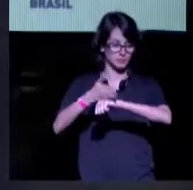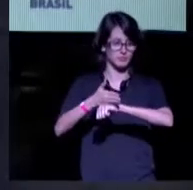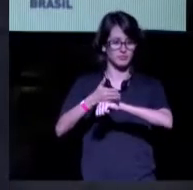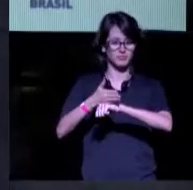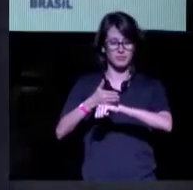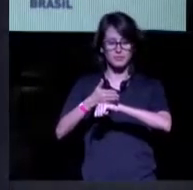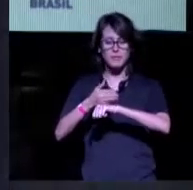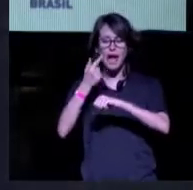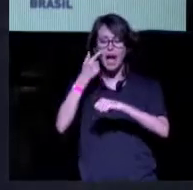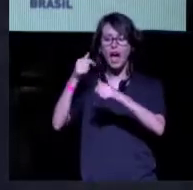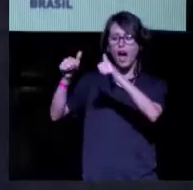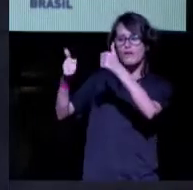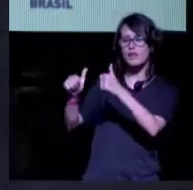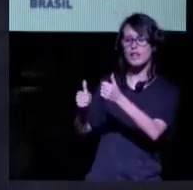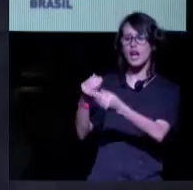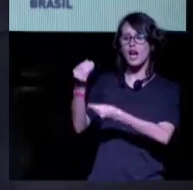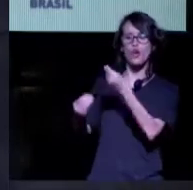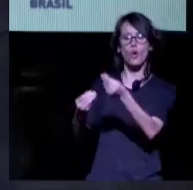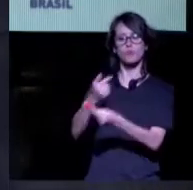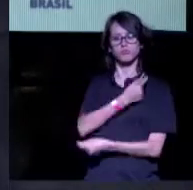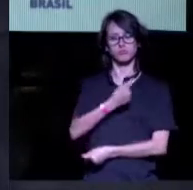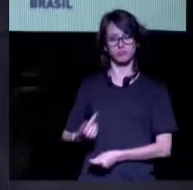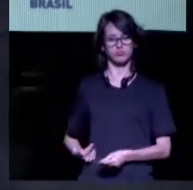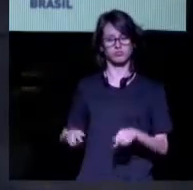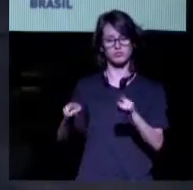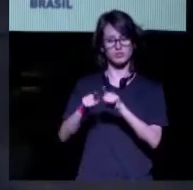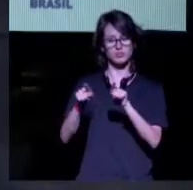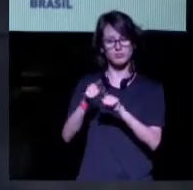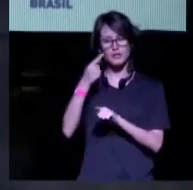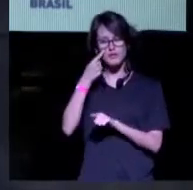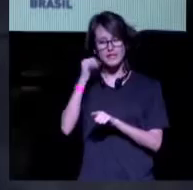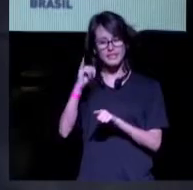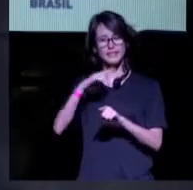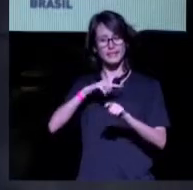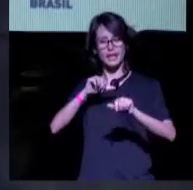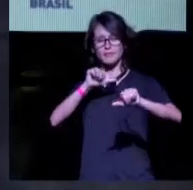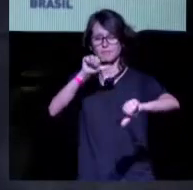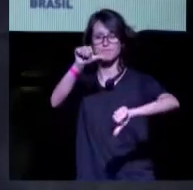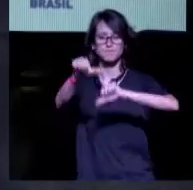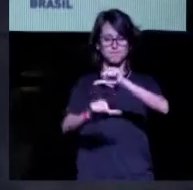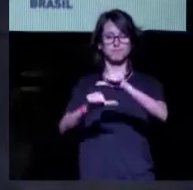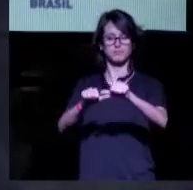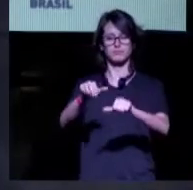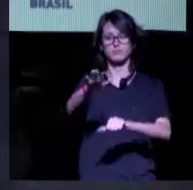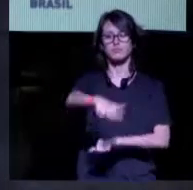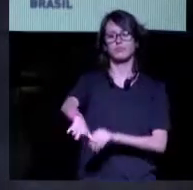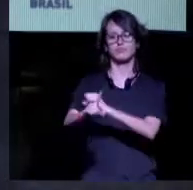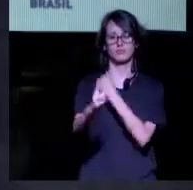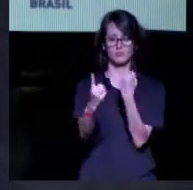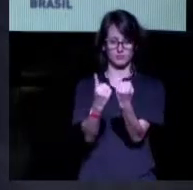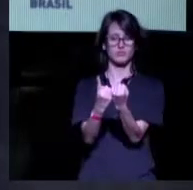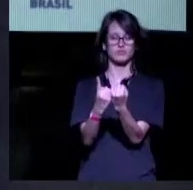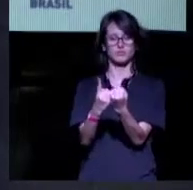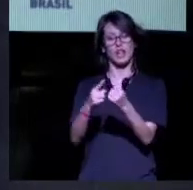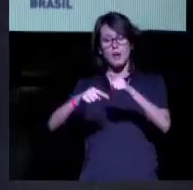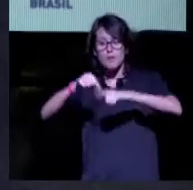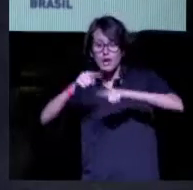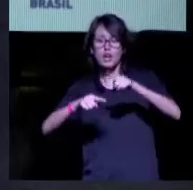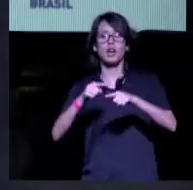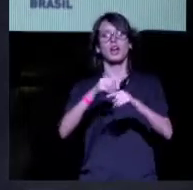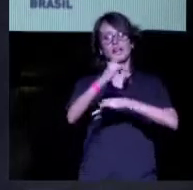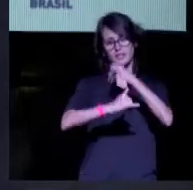auto avaliar o seu negócio eo seu impacto social que faz com o seu negócio então tem uma é uma ferramenta online